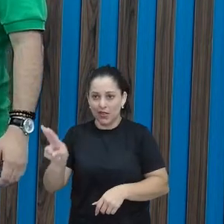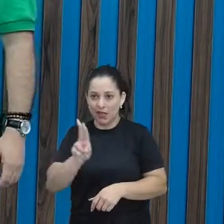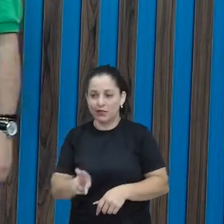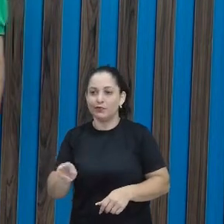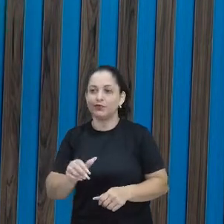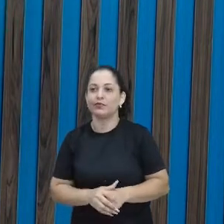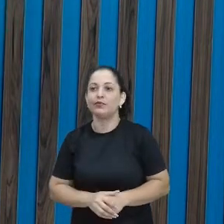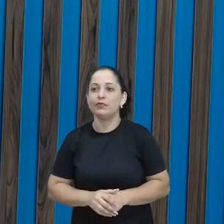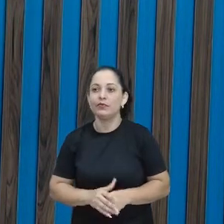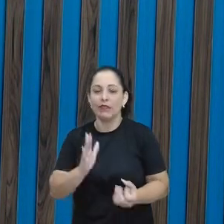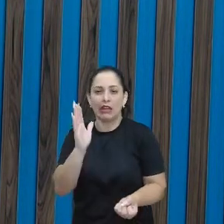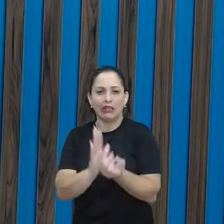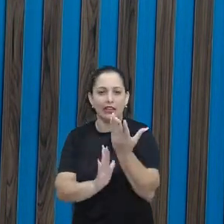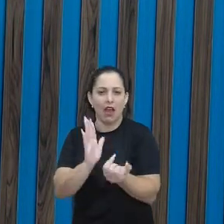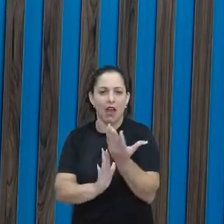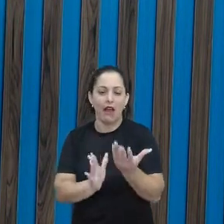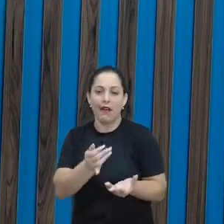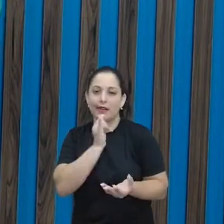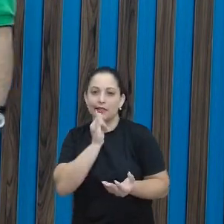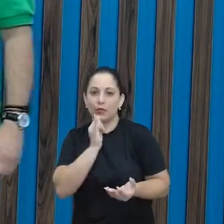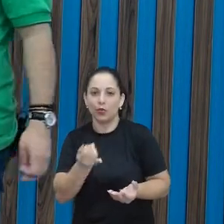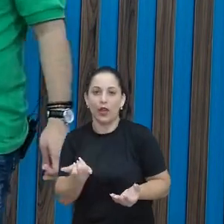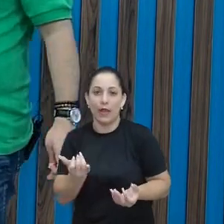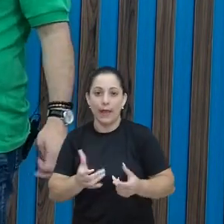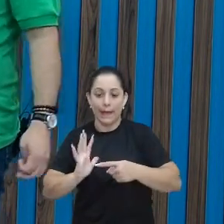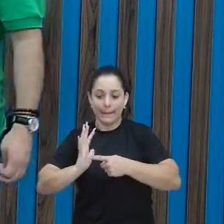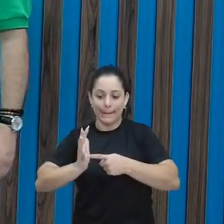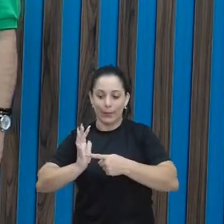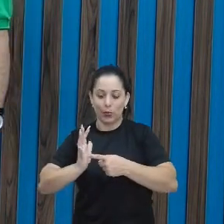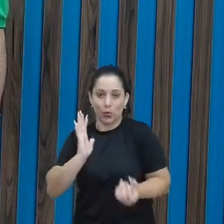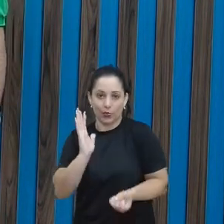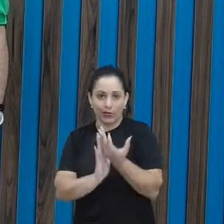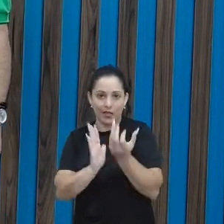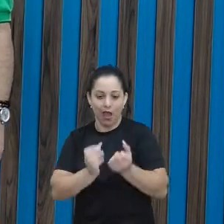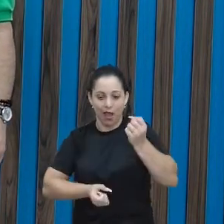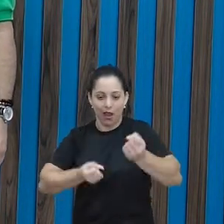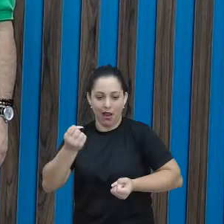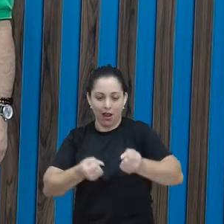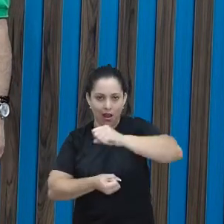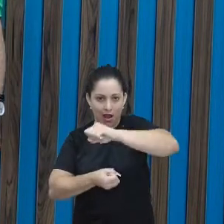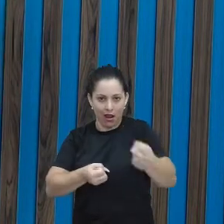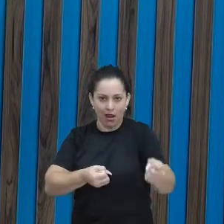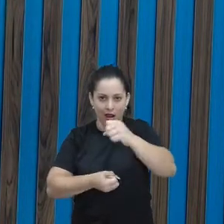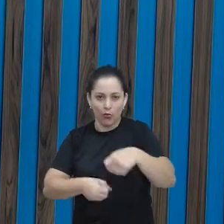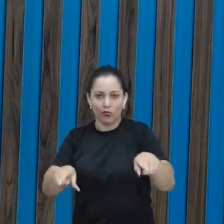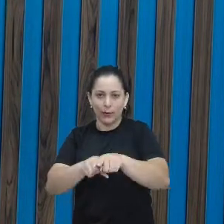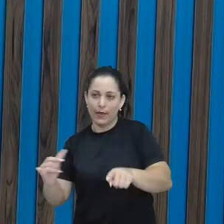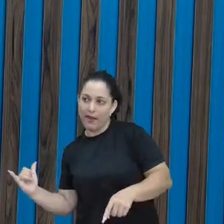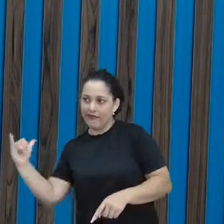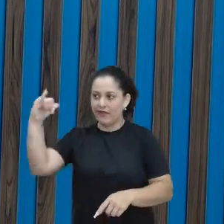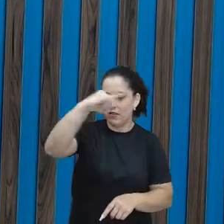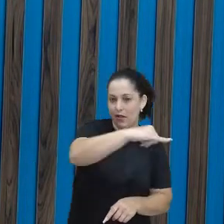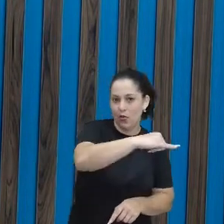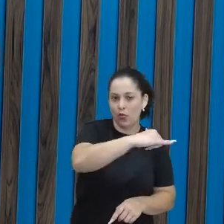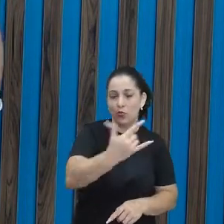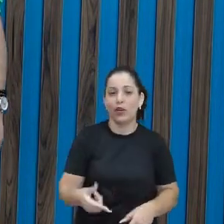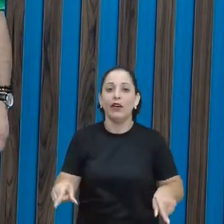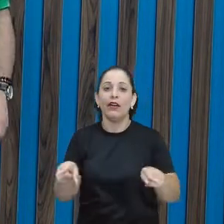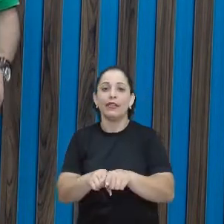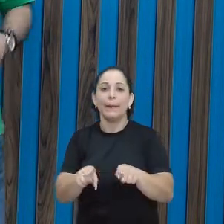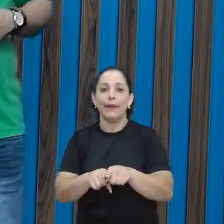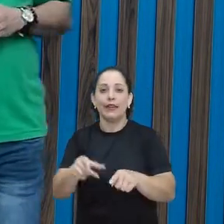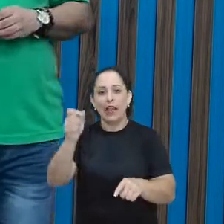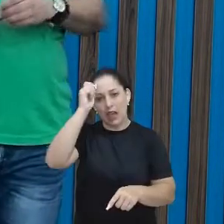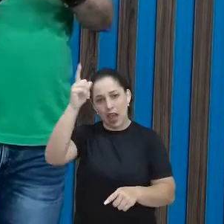exemplo, na construção de automóveis, né, de aviões, a ampliação das ferrovias, a invenção do telégrafo e depois